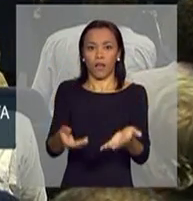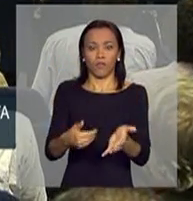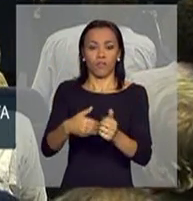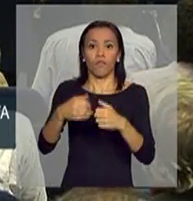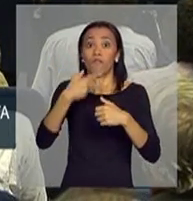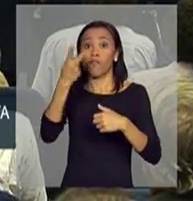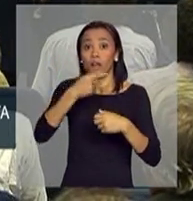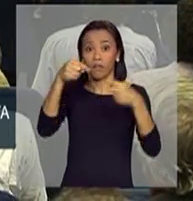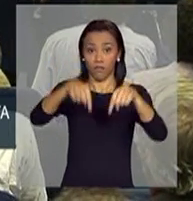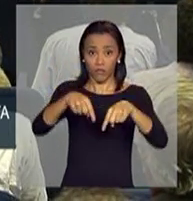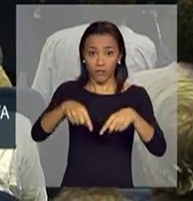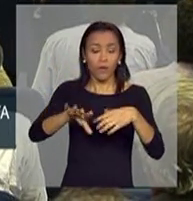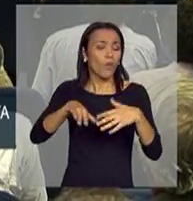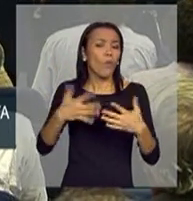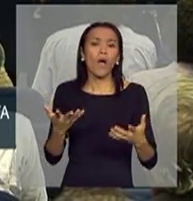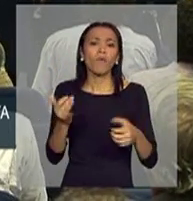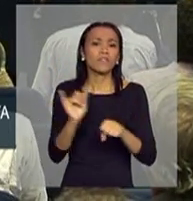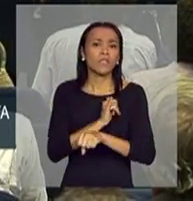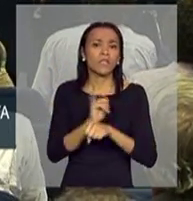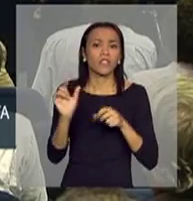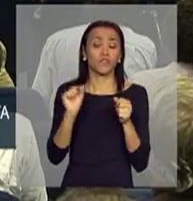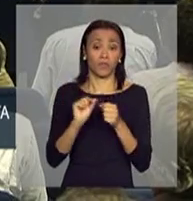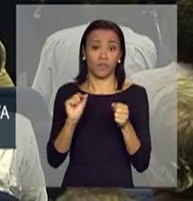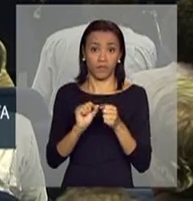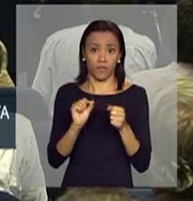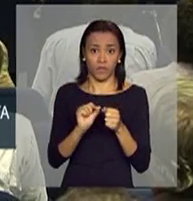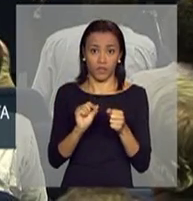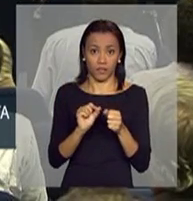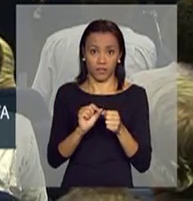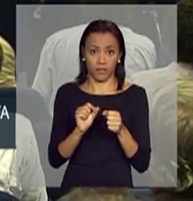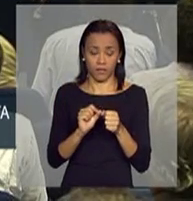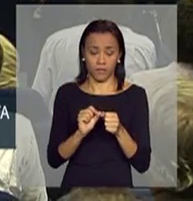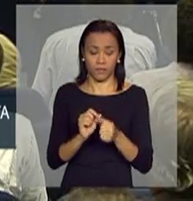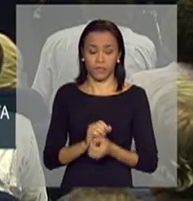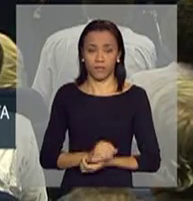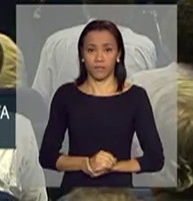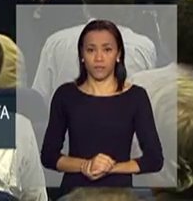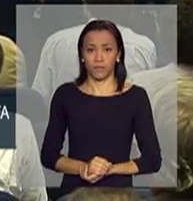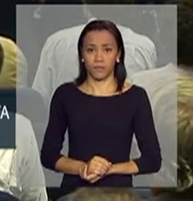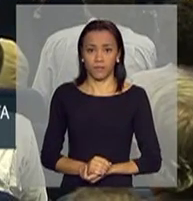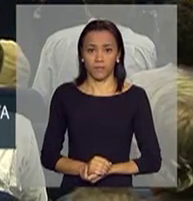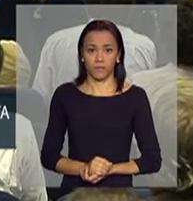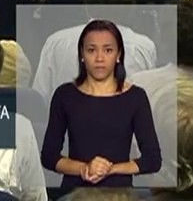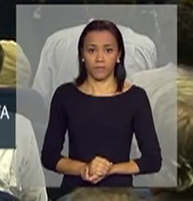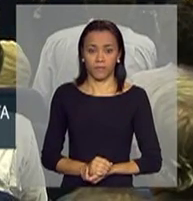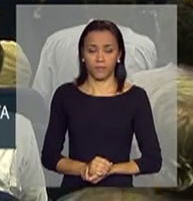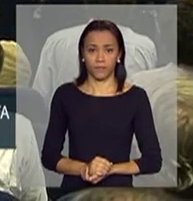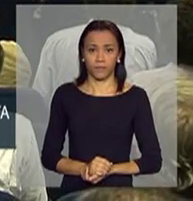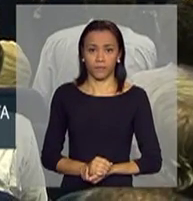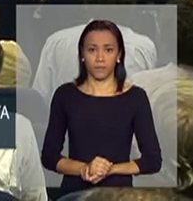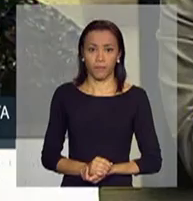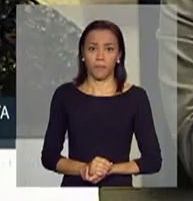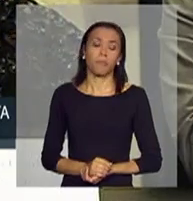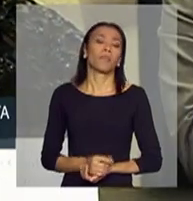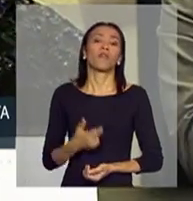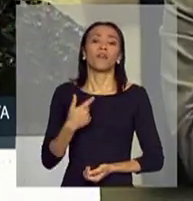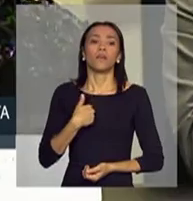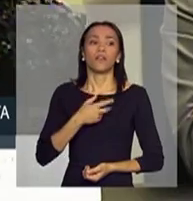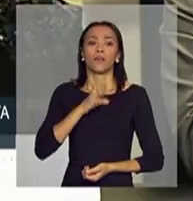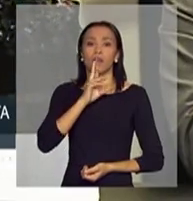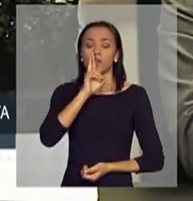Que procedimentos tomar, o que vai ser adotado, que medidas serão adotadas a partir dessas... Seria mais cabível até que